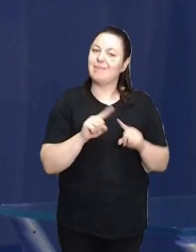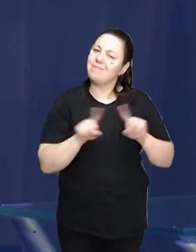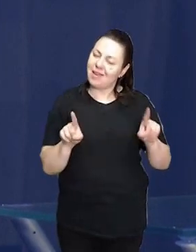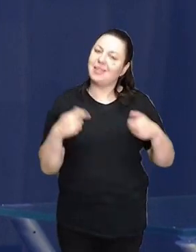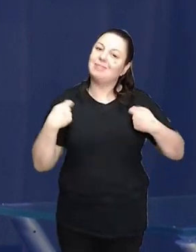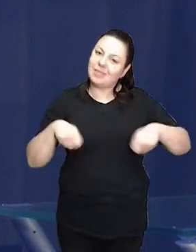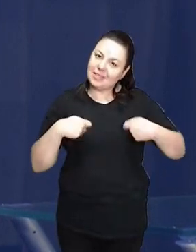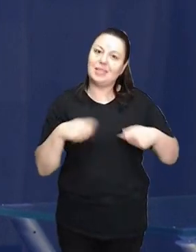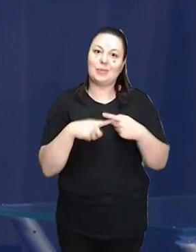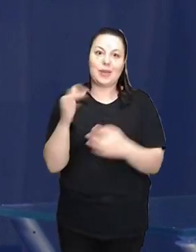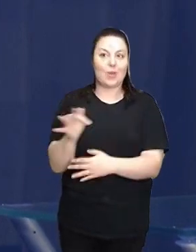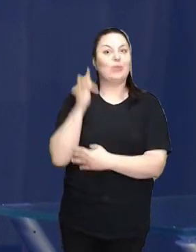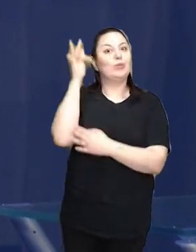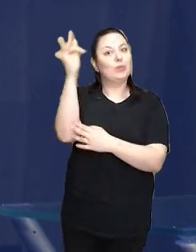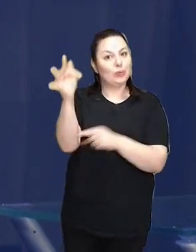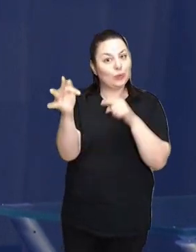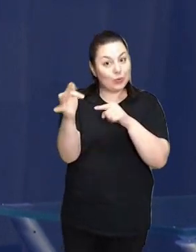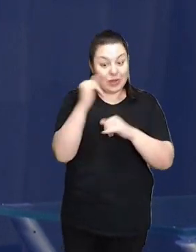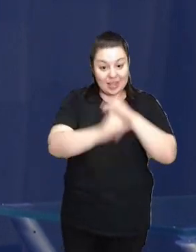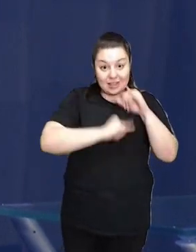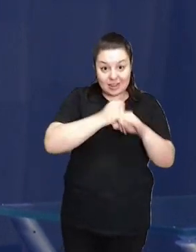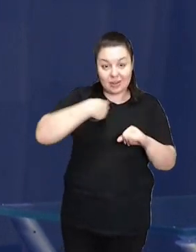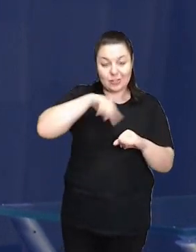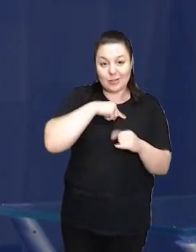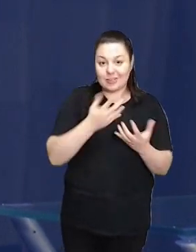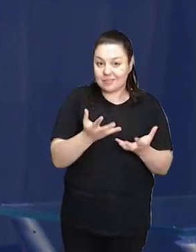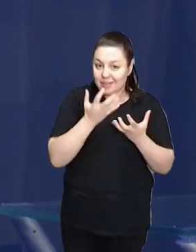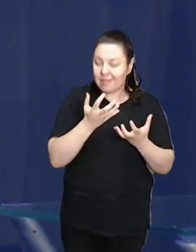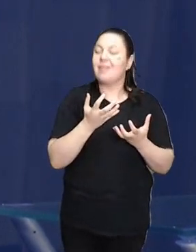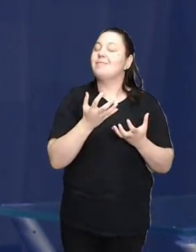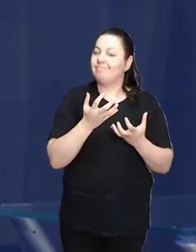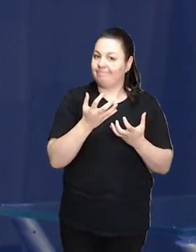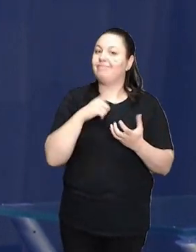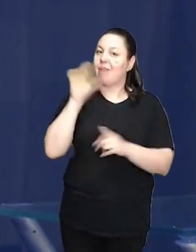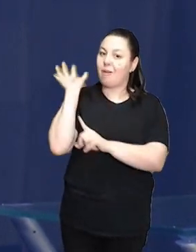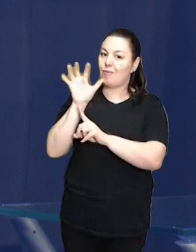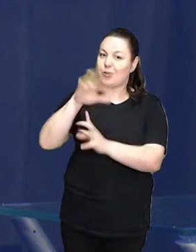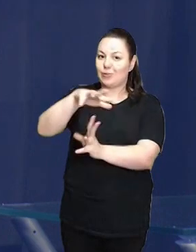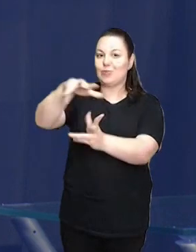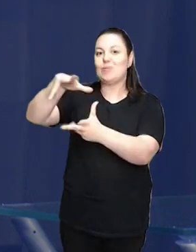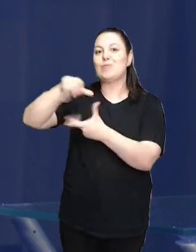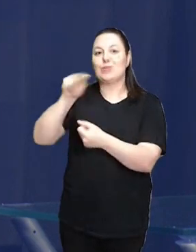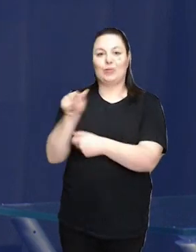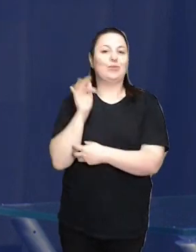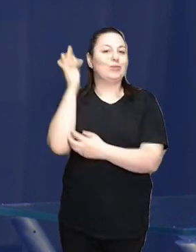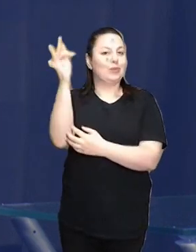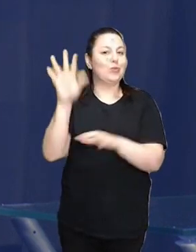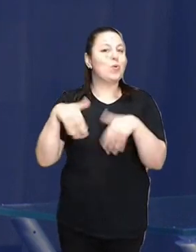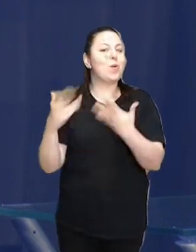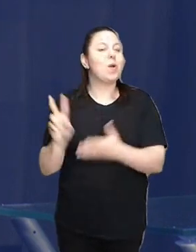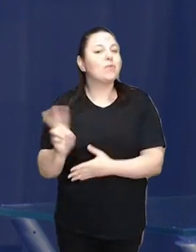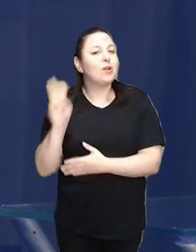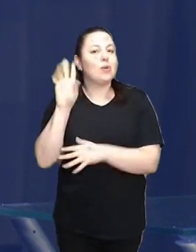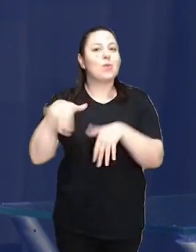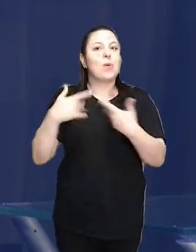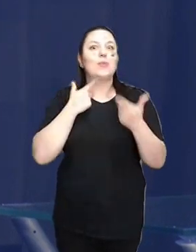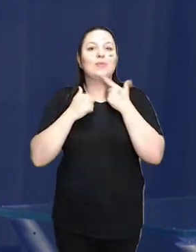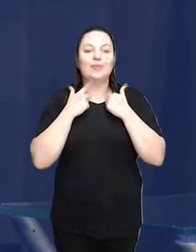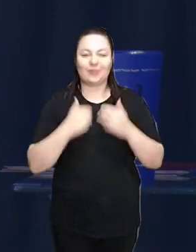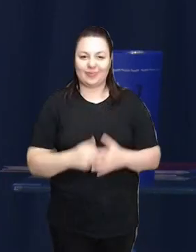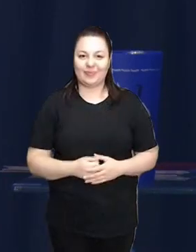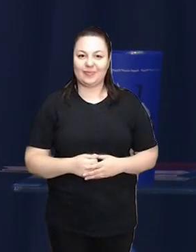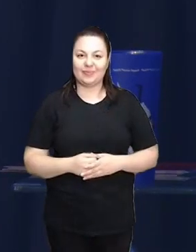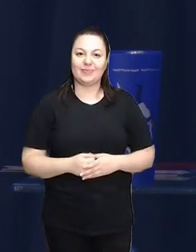futuro e a internet que a gente quer também reflete muito o mundo que a gente quer que exista. Quais são esses valores? Quais são essas vontades?